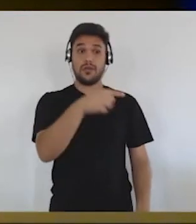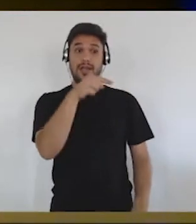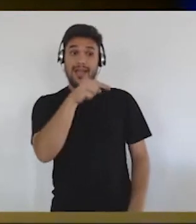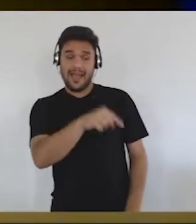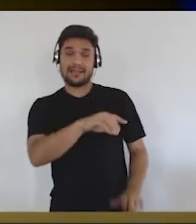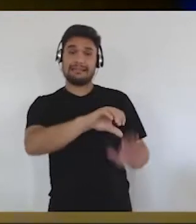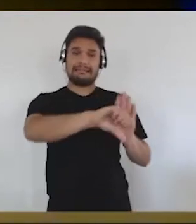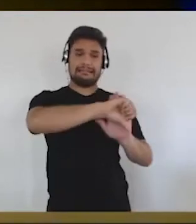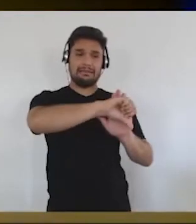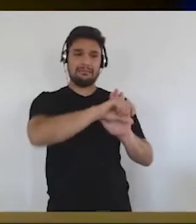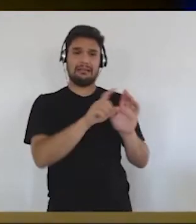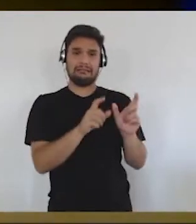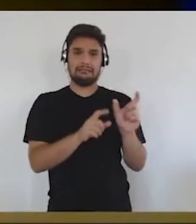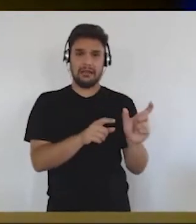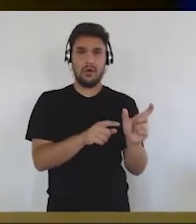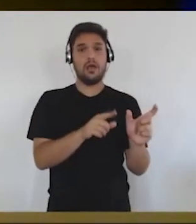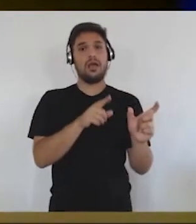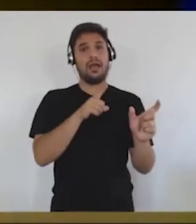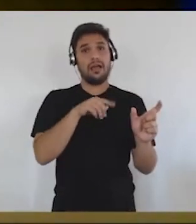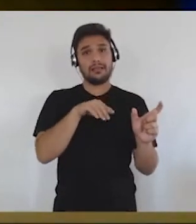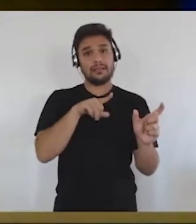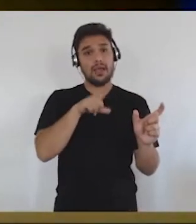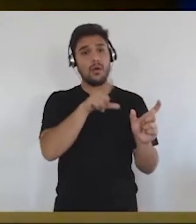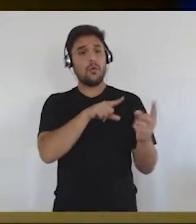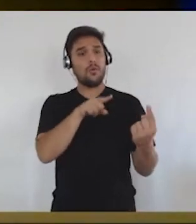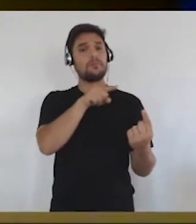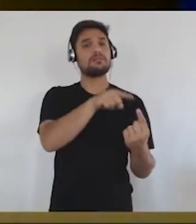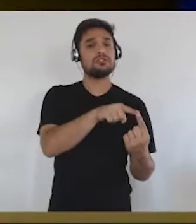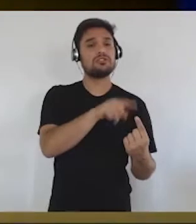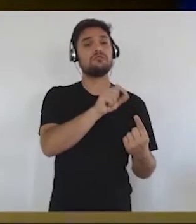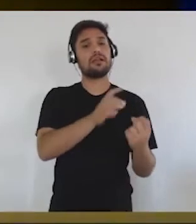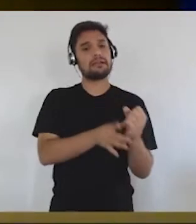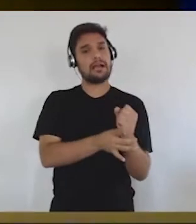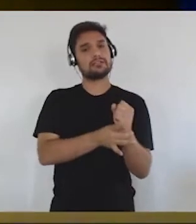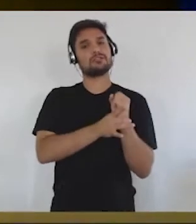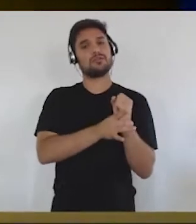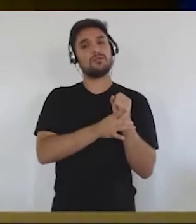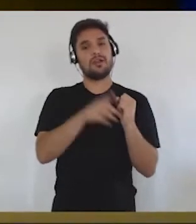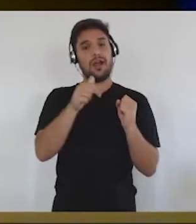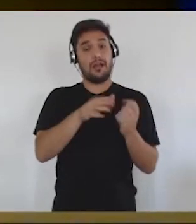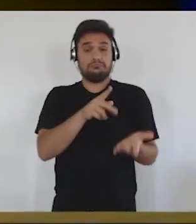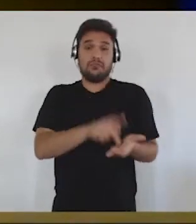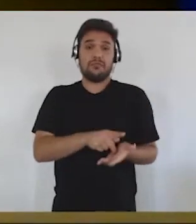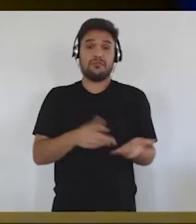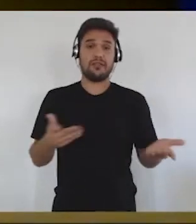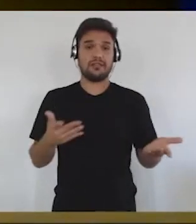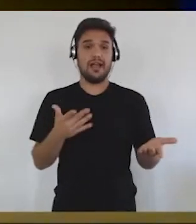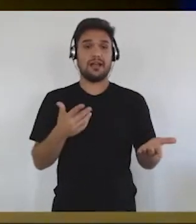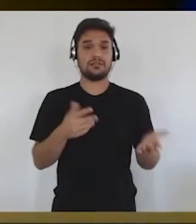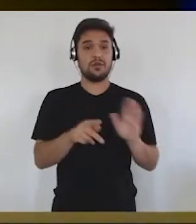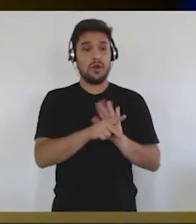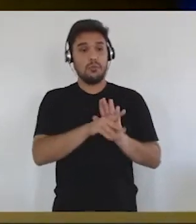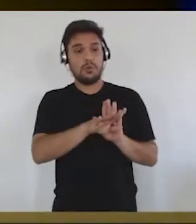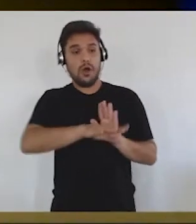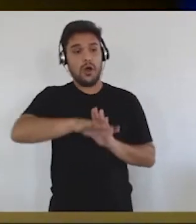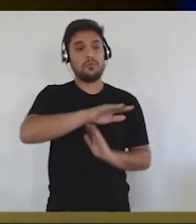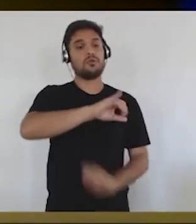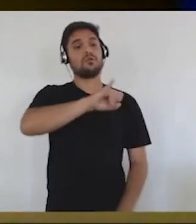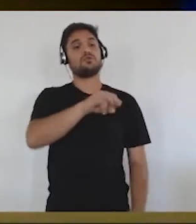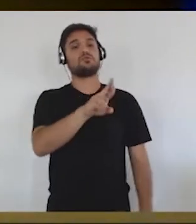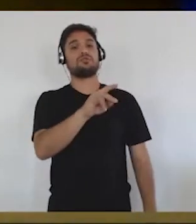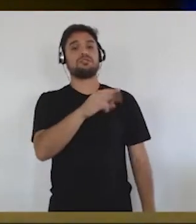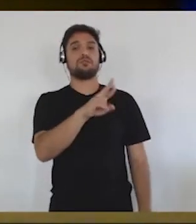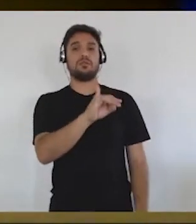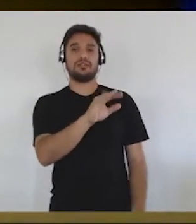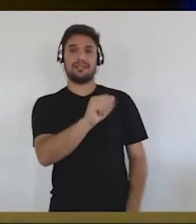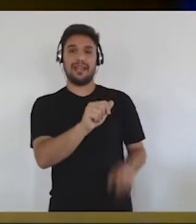Essa criminalização, ela tem o mais nítido objetivo de resguardar na realidade os próprios jurisdicionados,